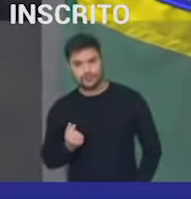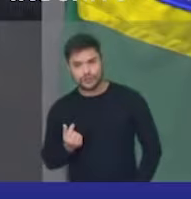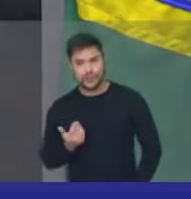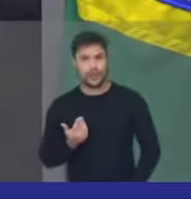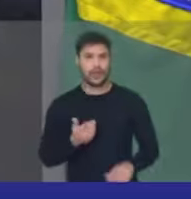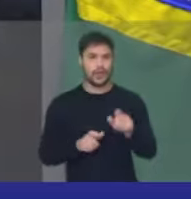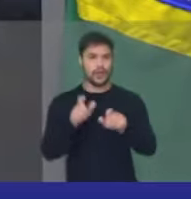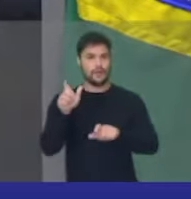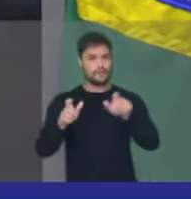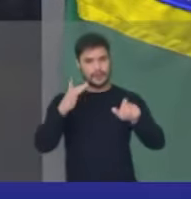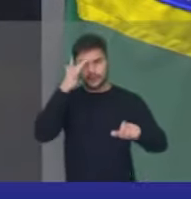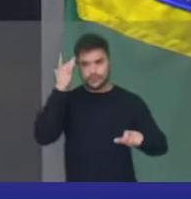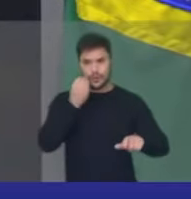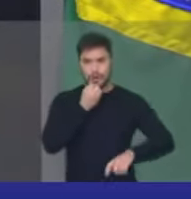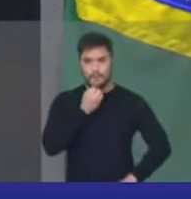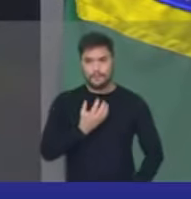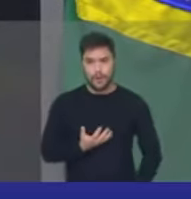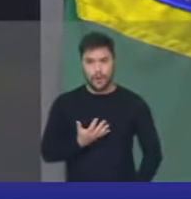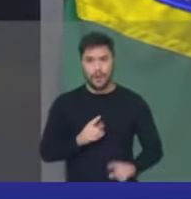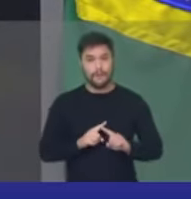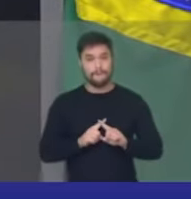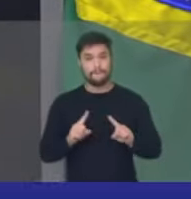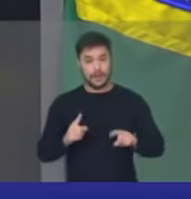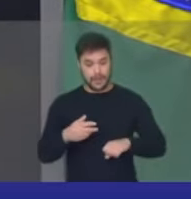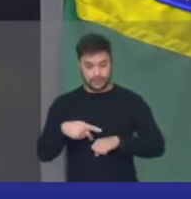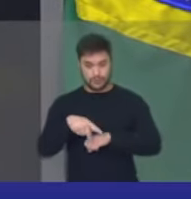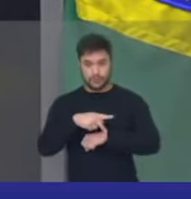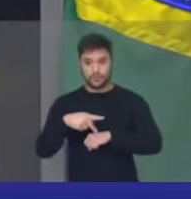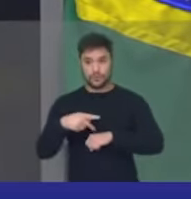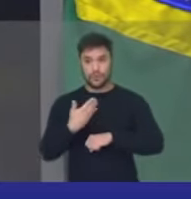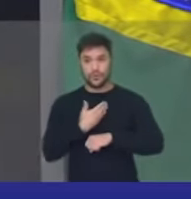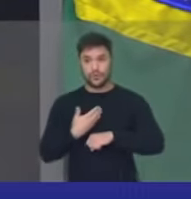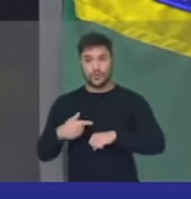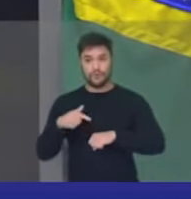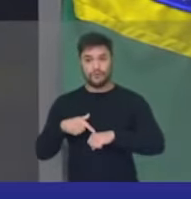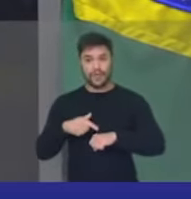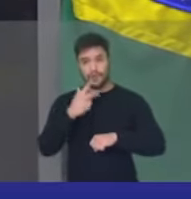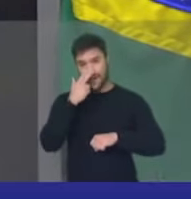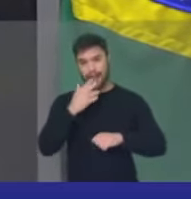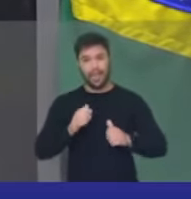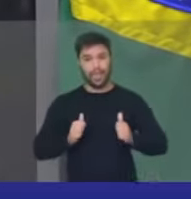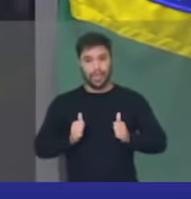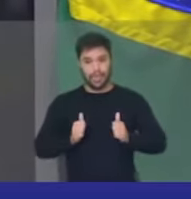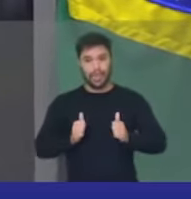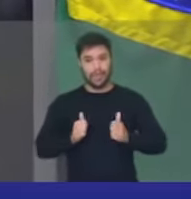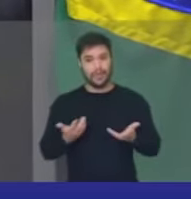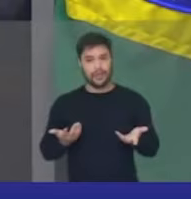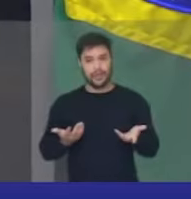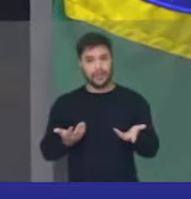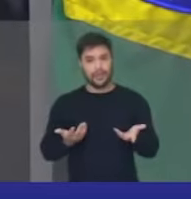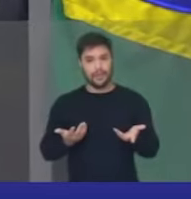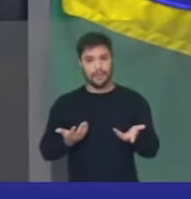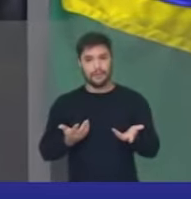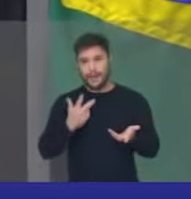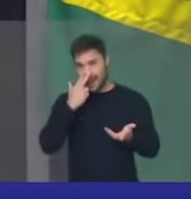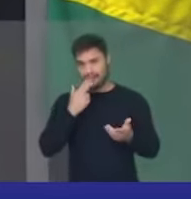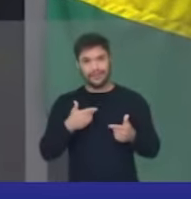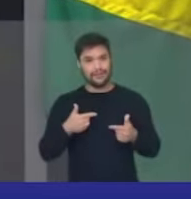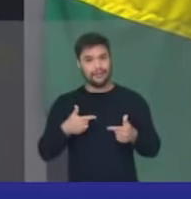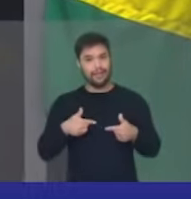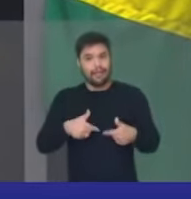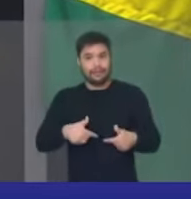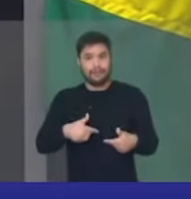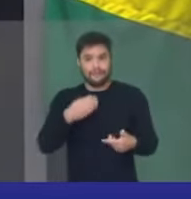pessoas nós tenhamos um estado tão preguiçoso um estado tão grande e tão ineficiente é